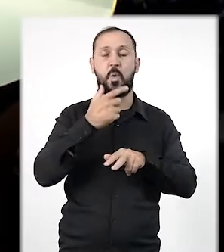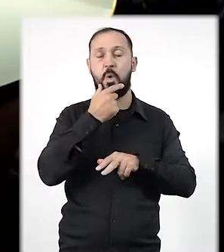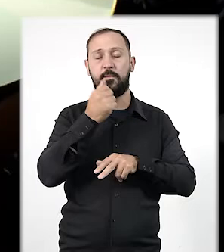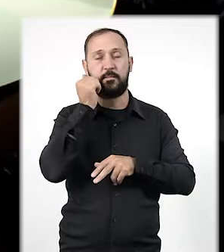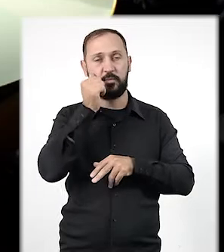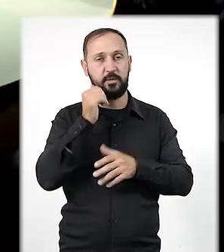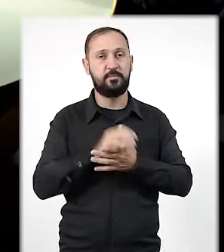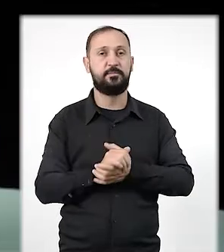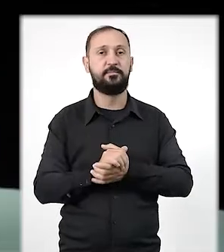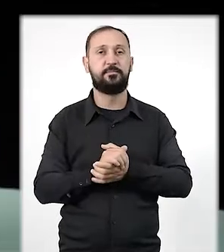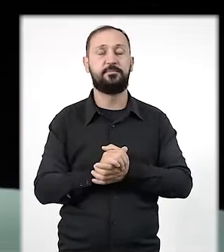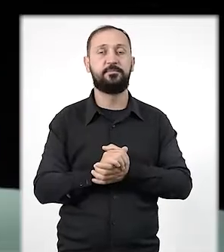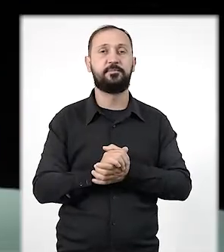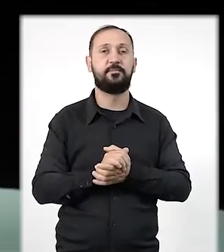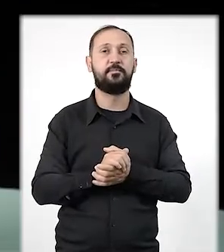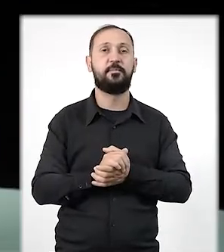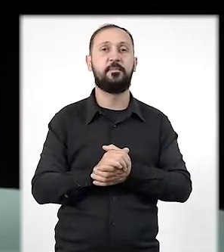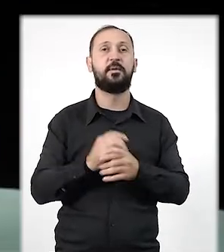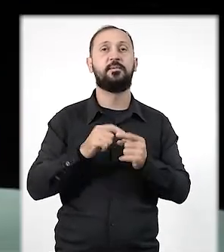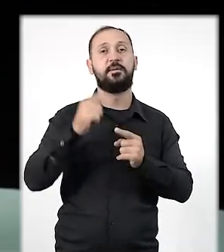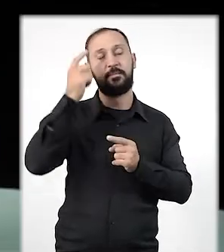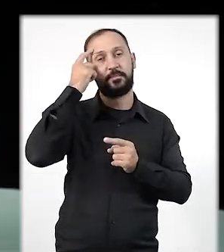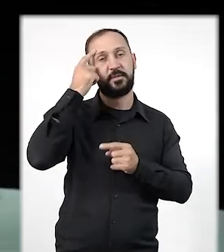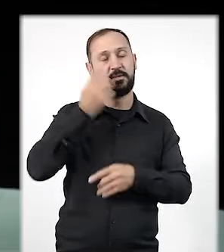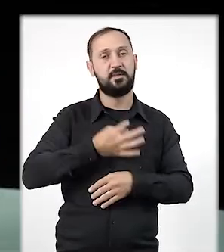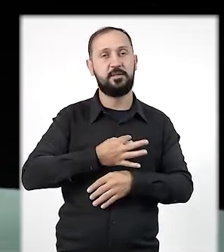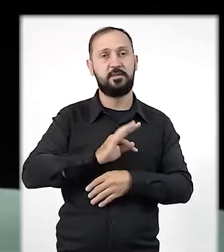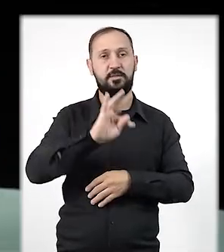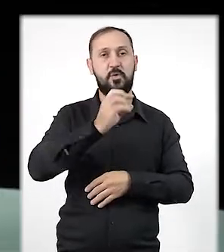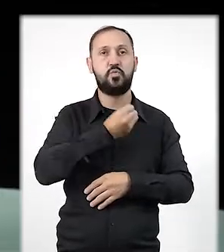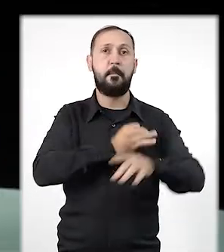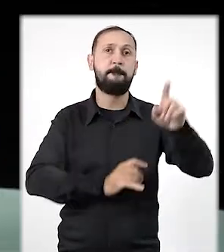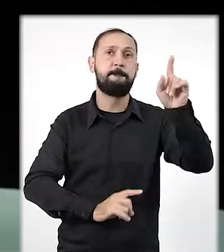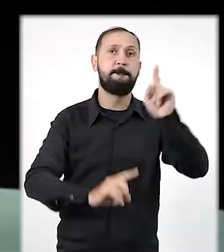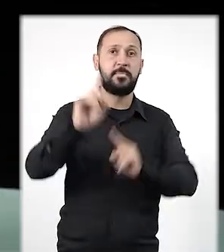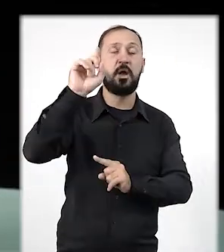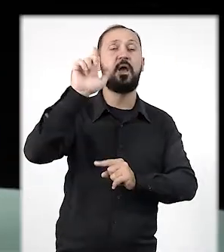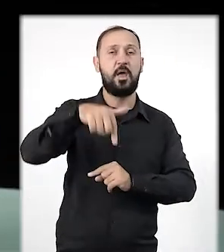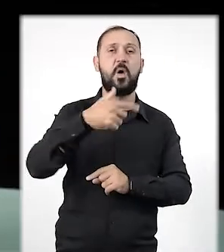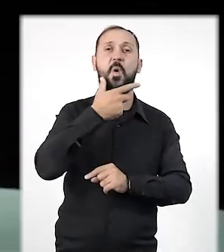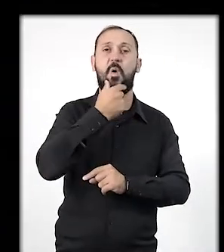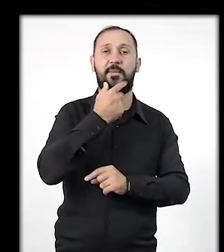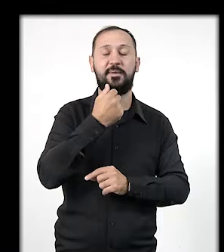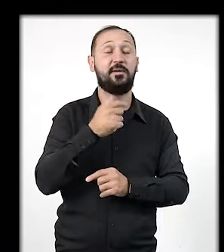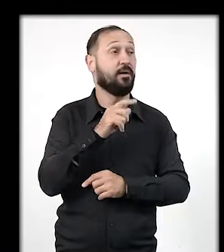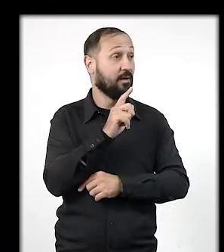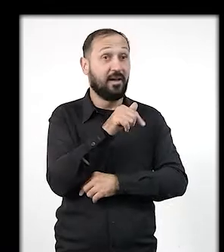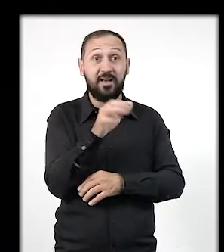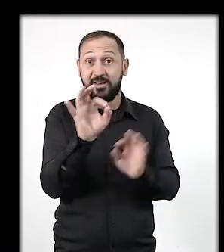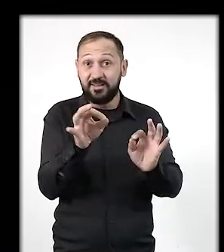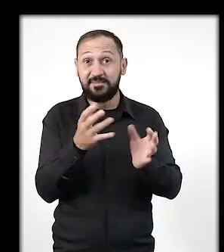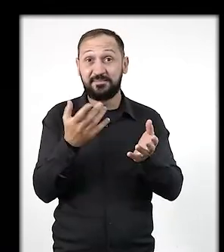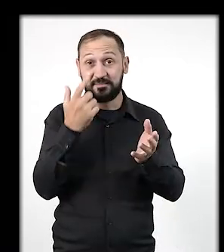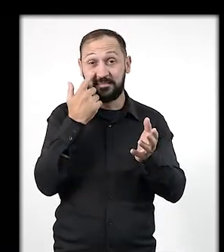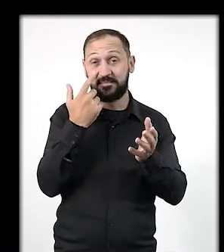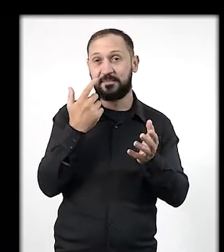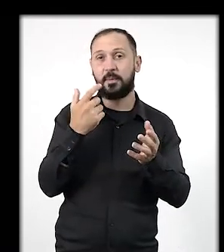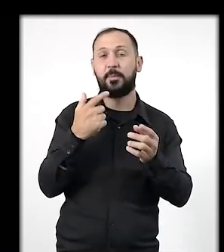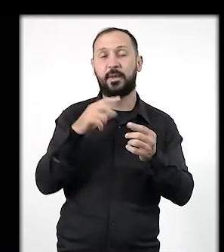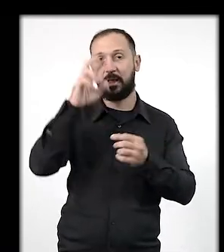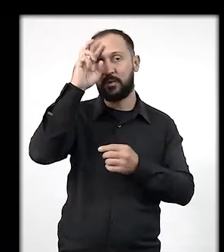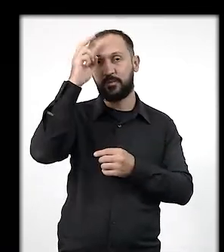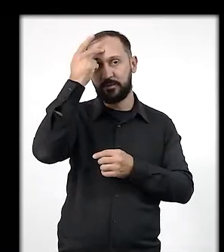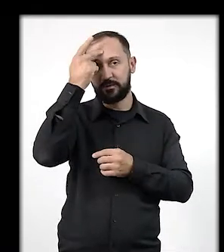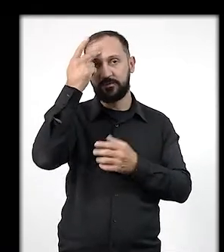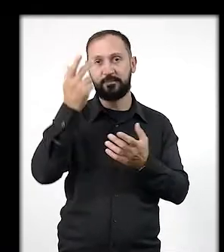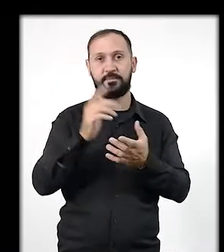mulher. Porque a gente acha que quem tem testosterona em níveis elevados é o homem, né? Exato. Embora seja